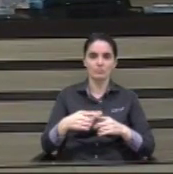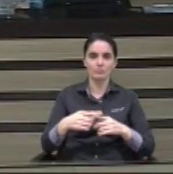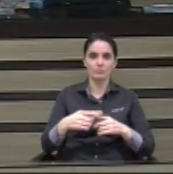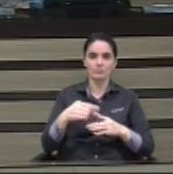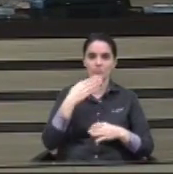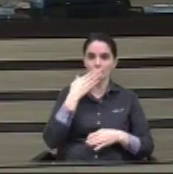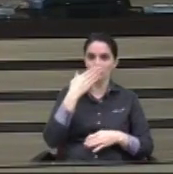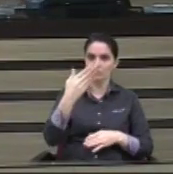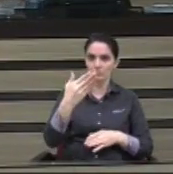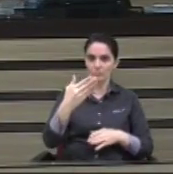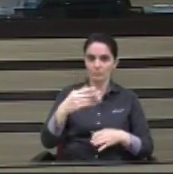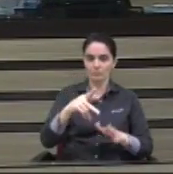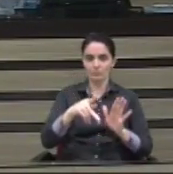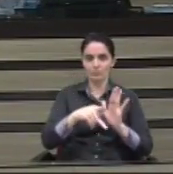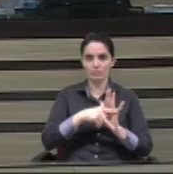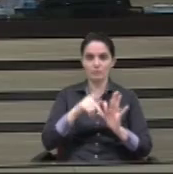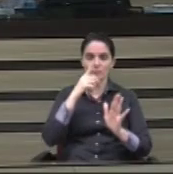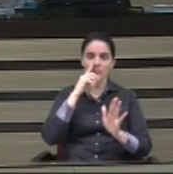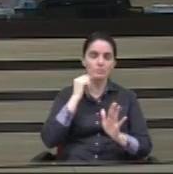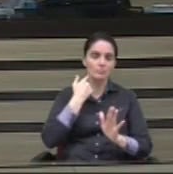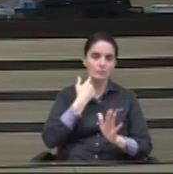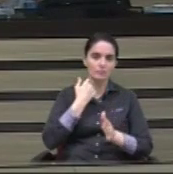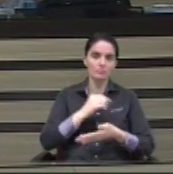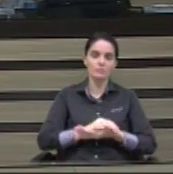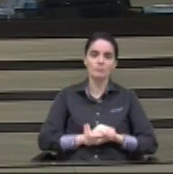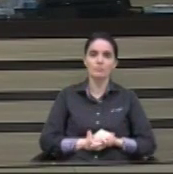visto que é de minha autoria.